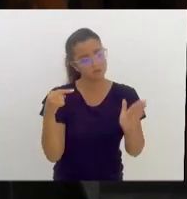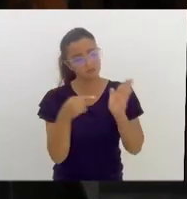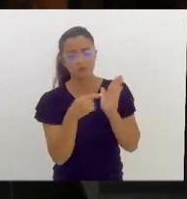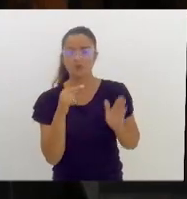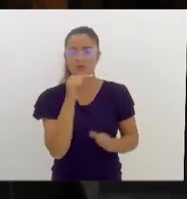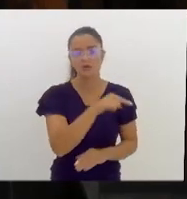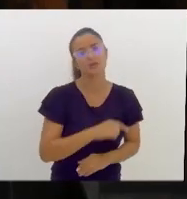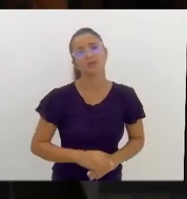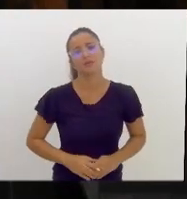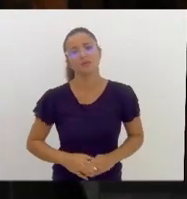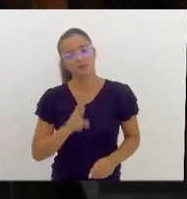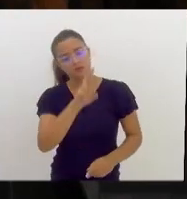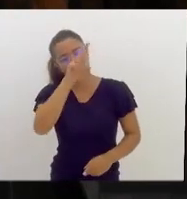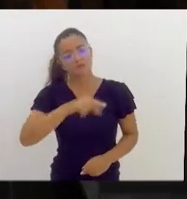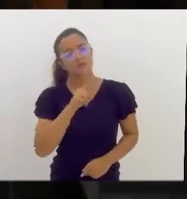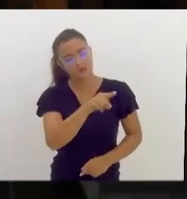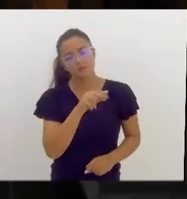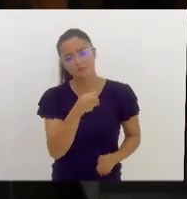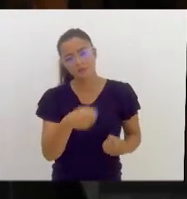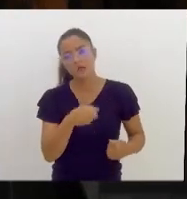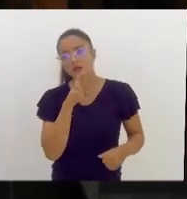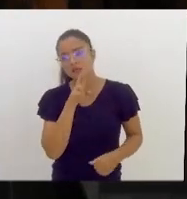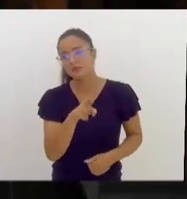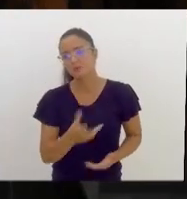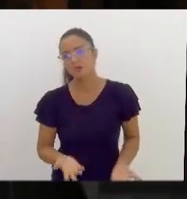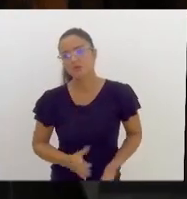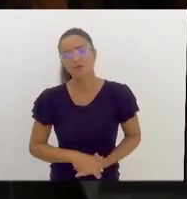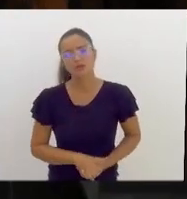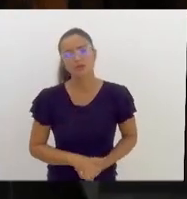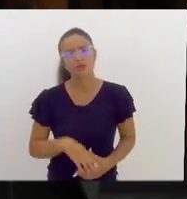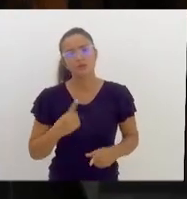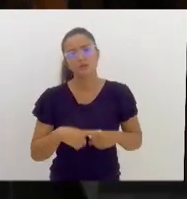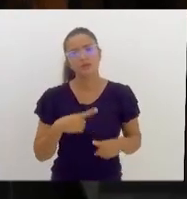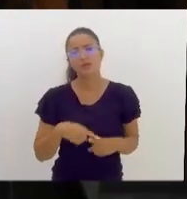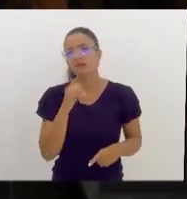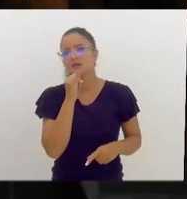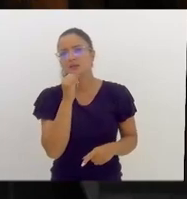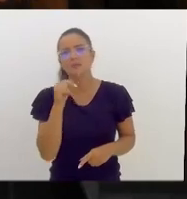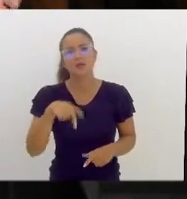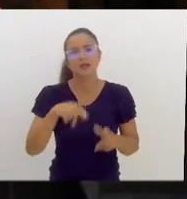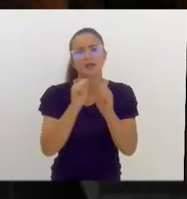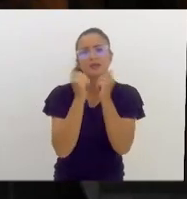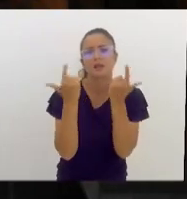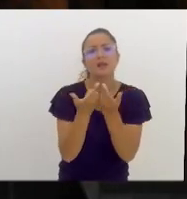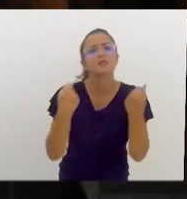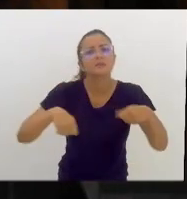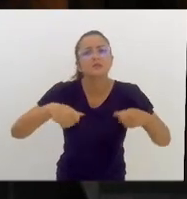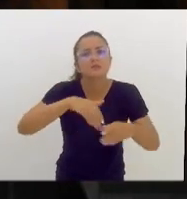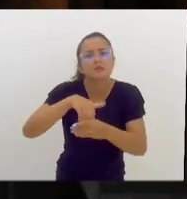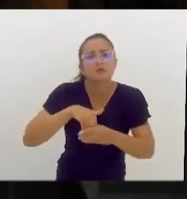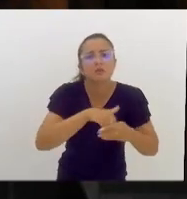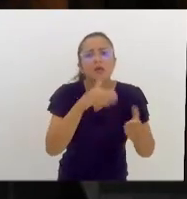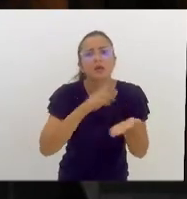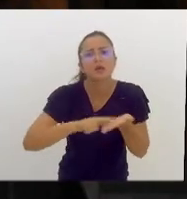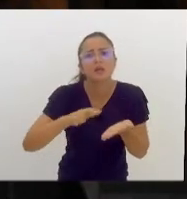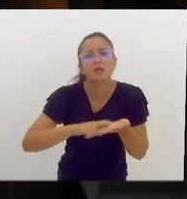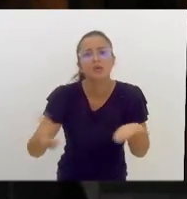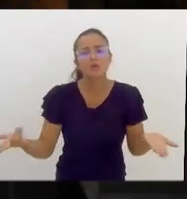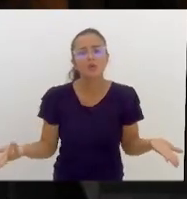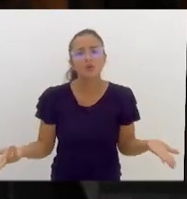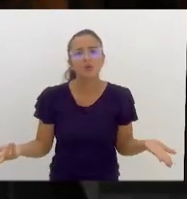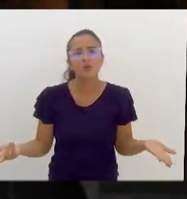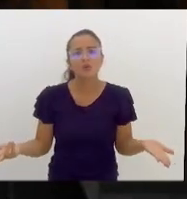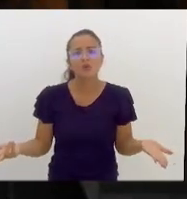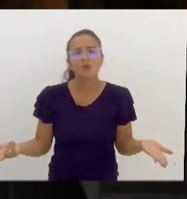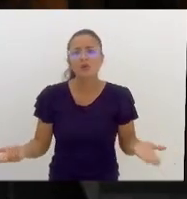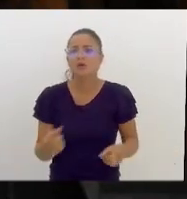e aponta que eles têm que responder por isso. Não dá para entender que essa casa não vote o relatório e acabe cumprindo um